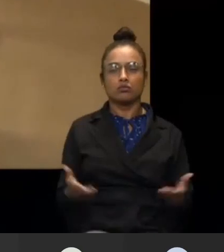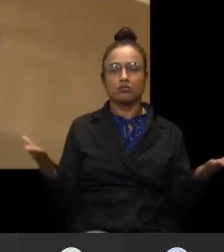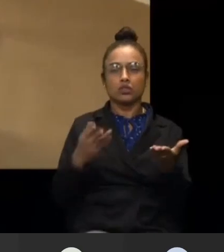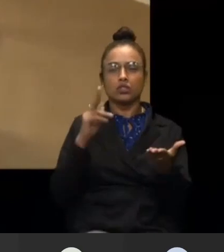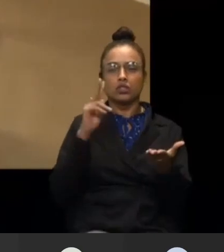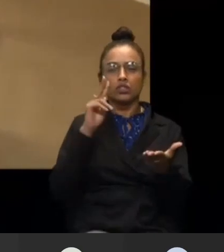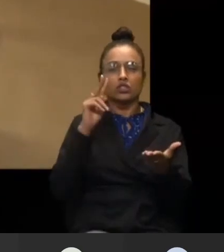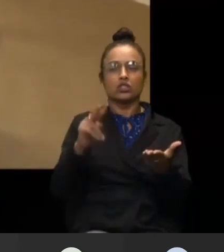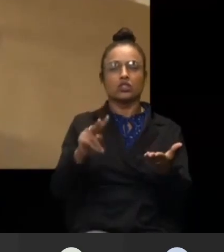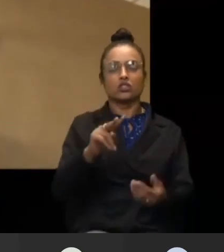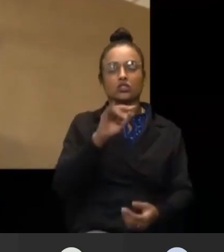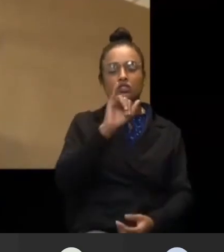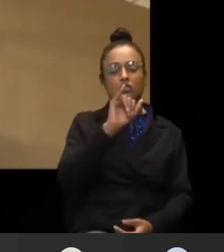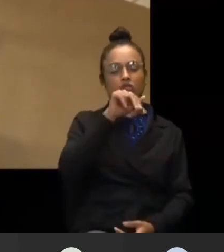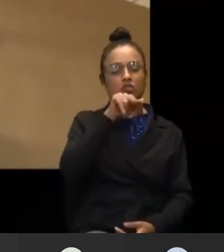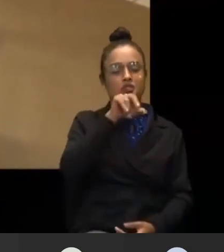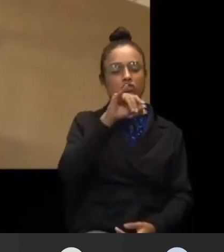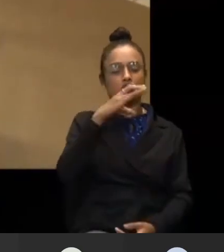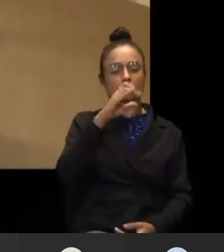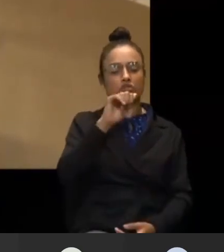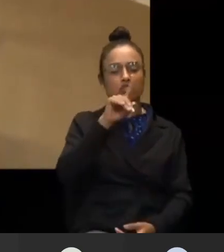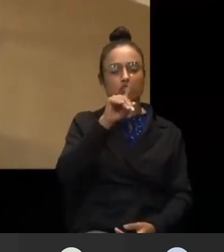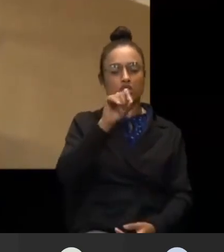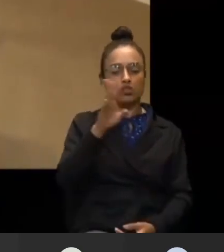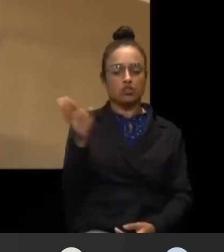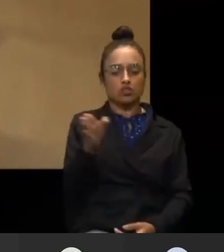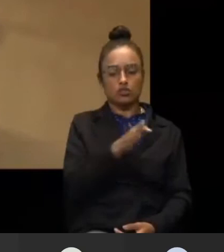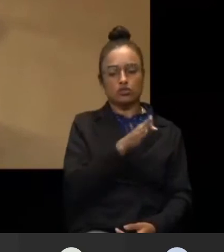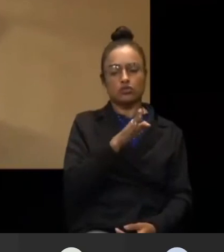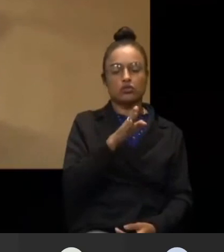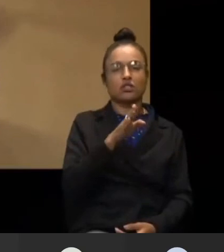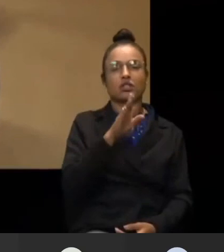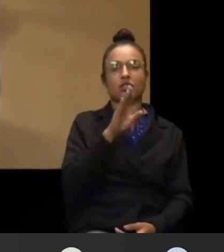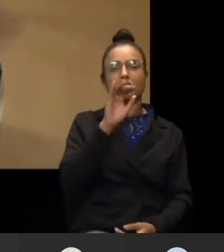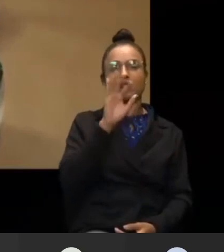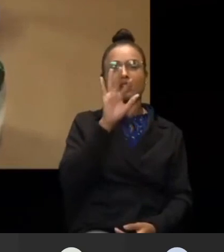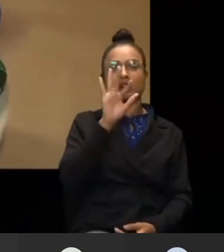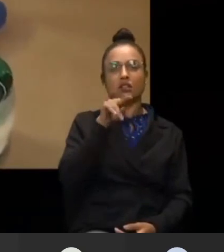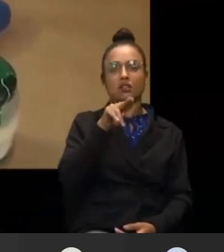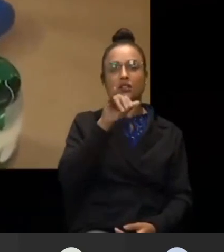O indicador universal fenolfetaleína.